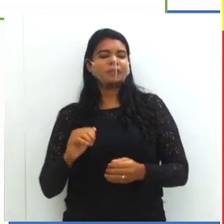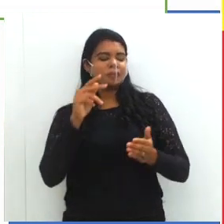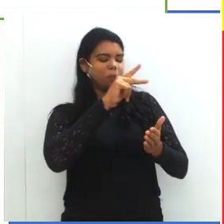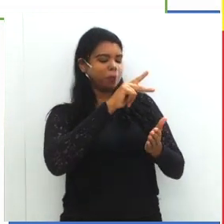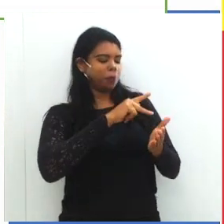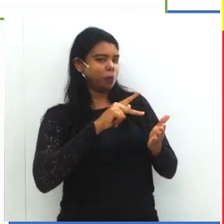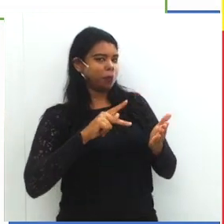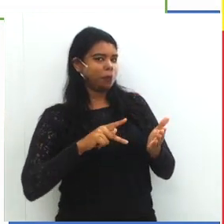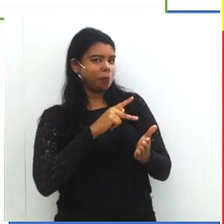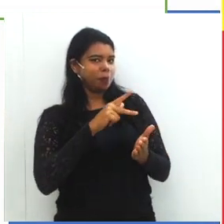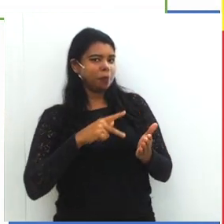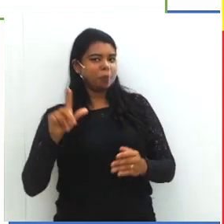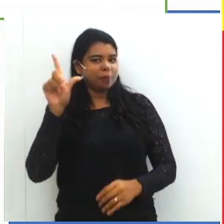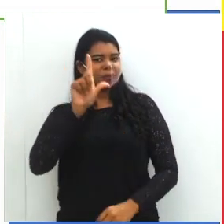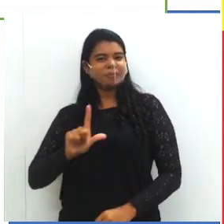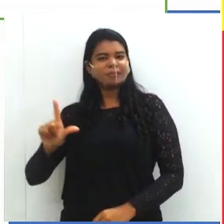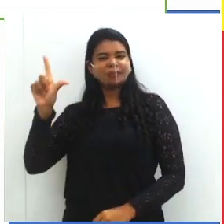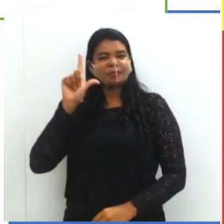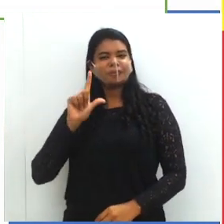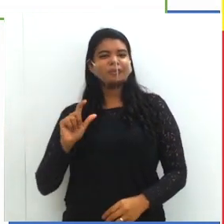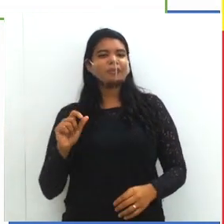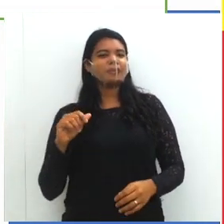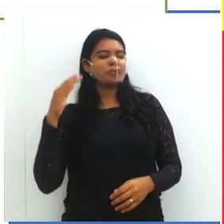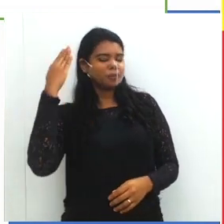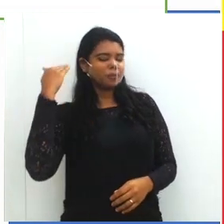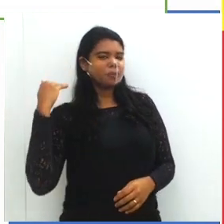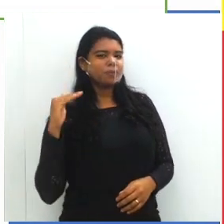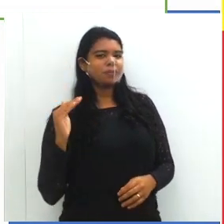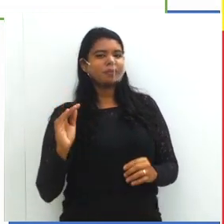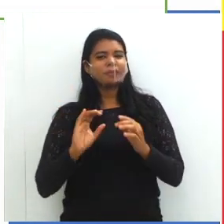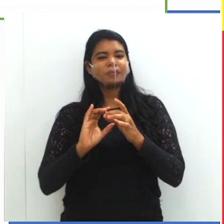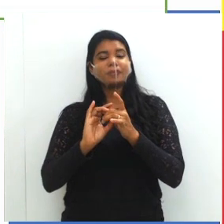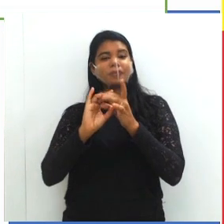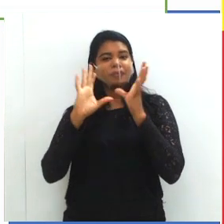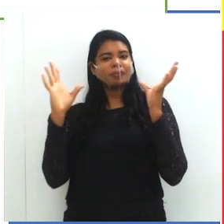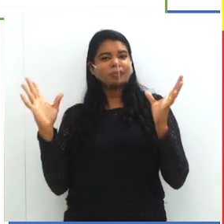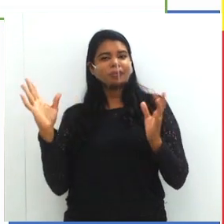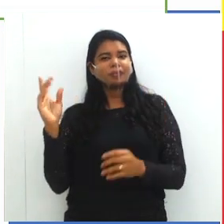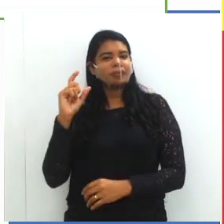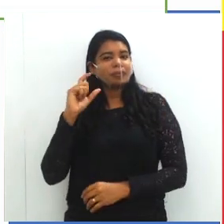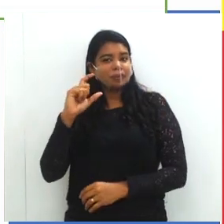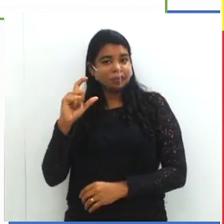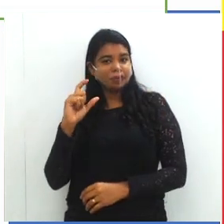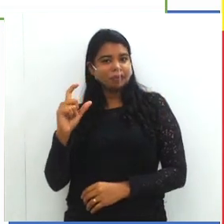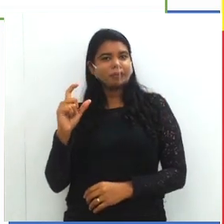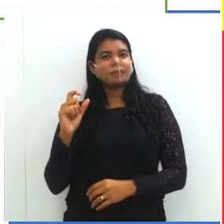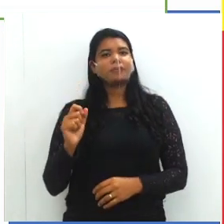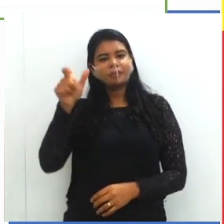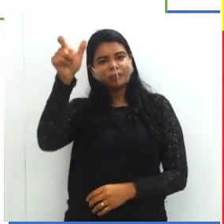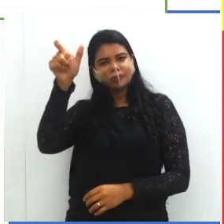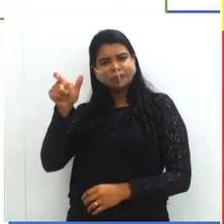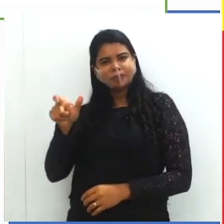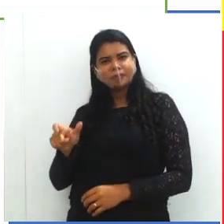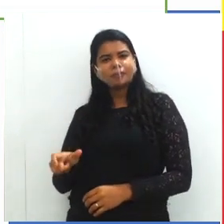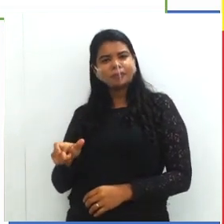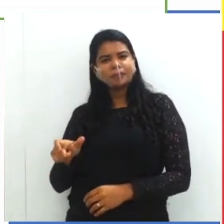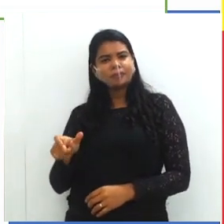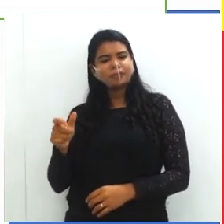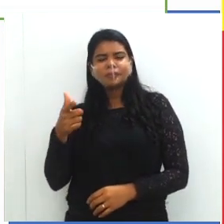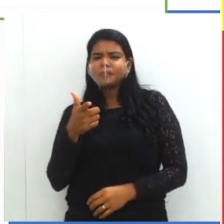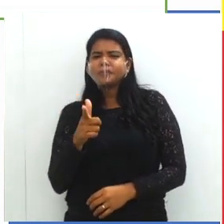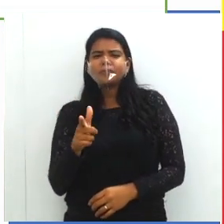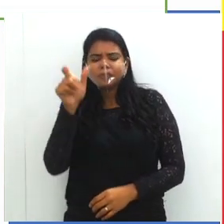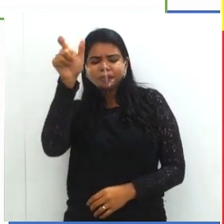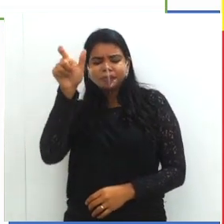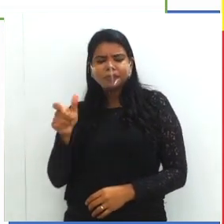grande poetisa da nossa literatura. Cecília diz: liberdade é uma palavra que o sonho humano alimenta.